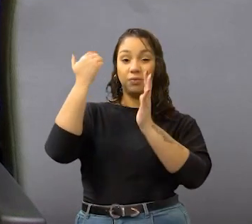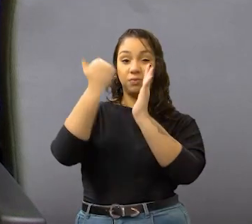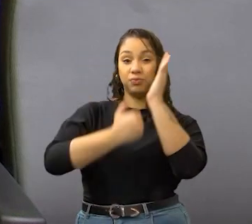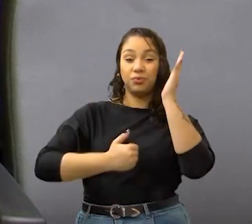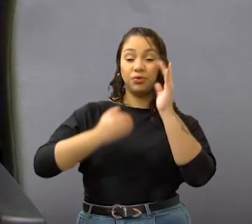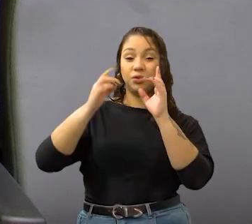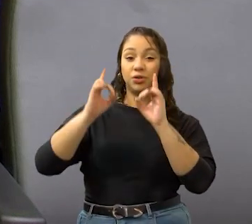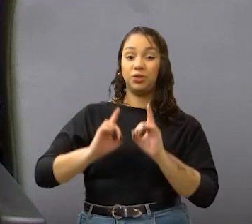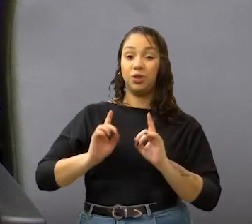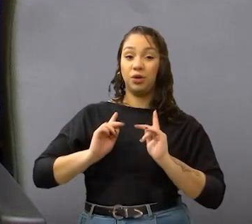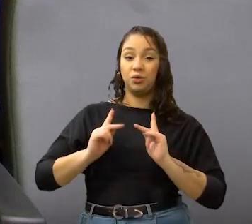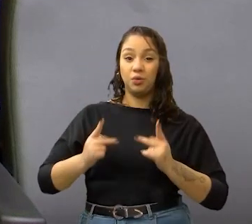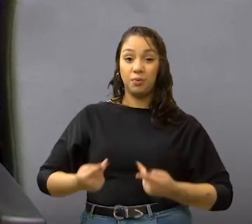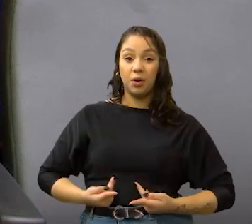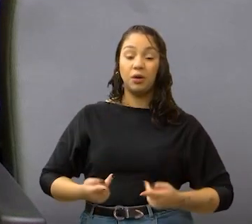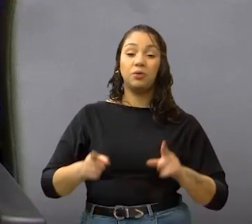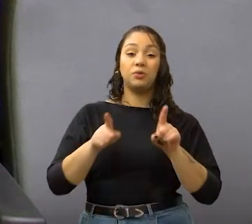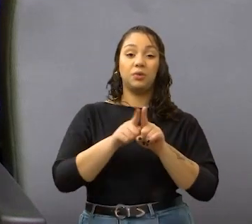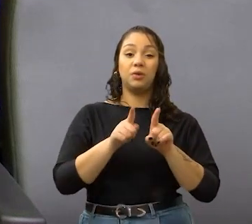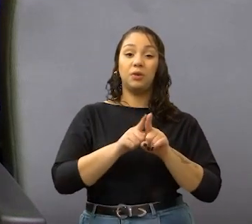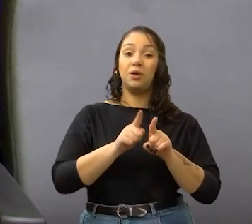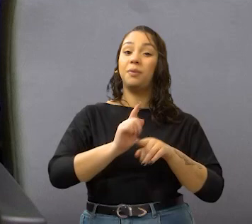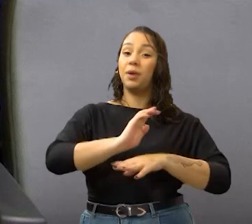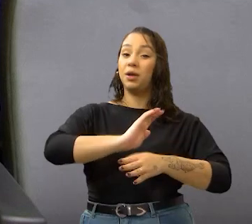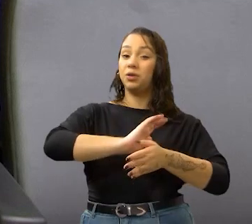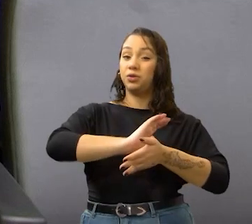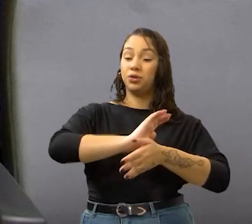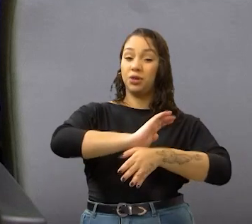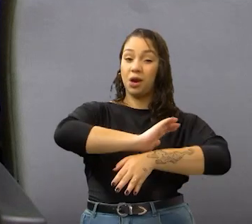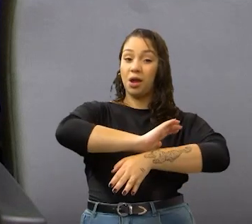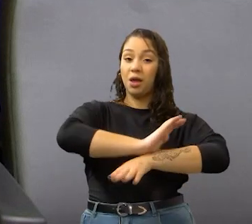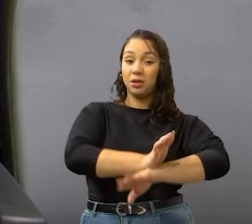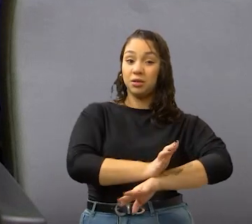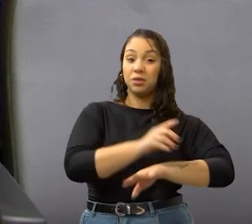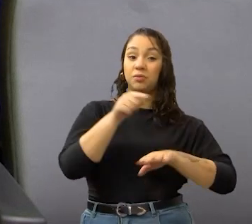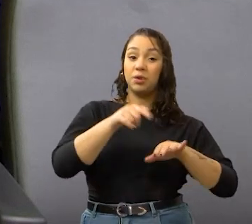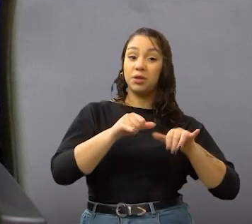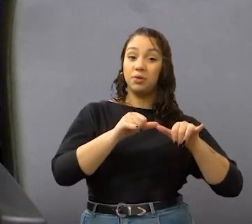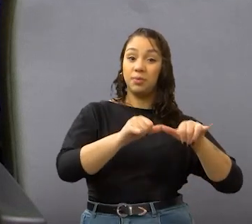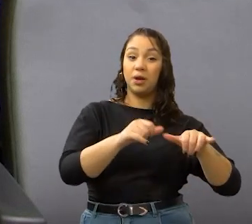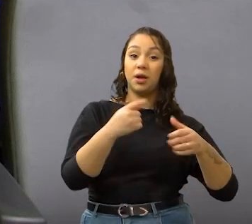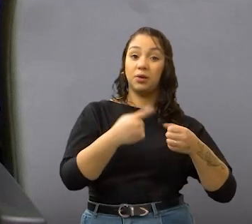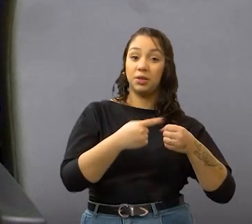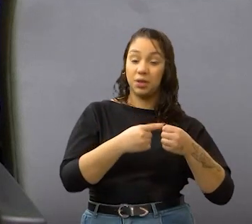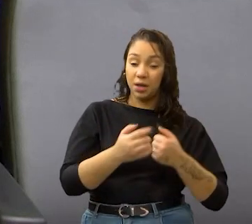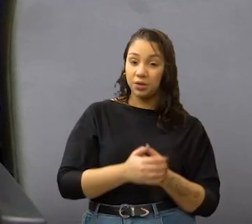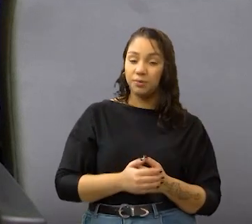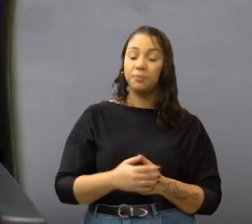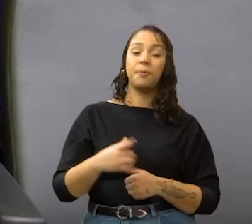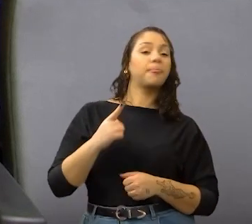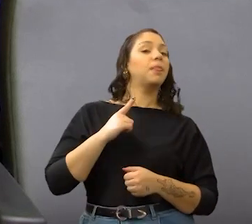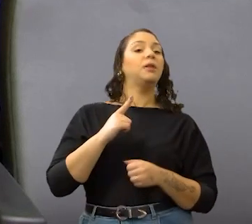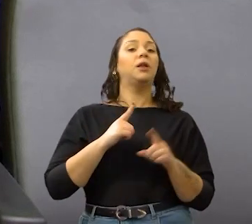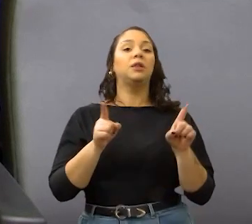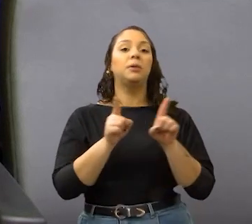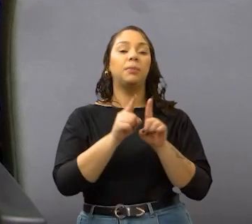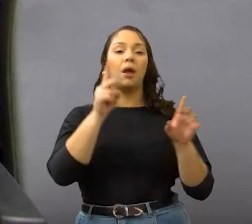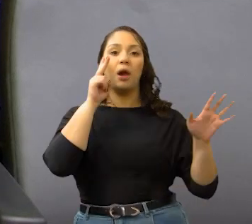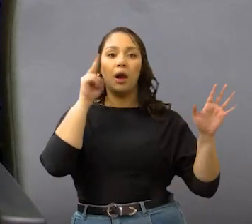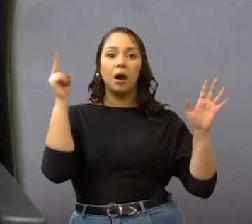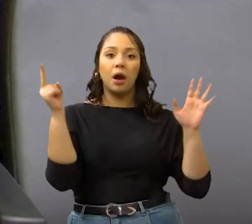direitos humanos ocorridos aqui na cidade de Campinas, denúncia de racismo em um mercado aqui da cidade. Você tem